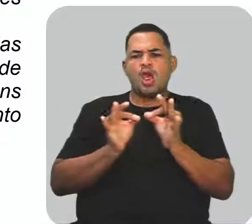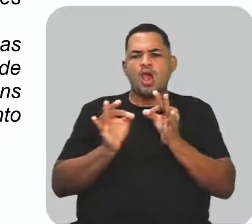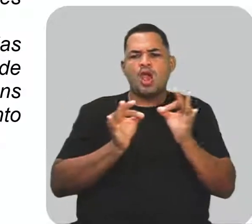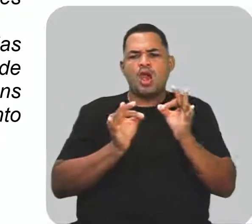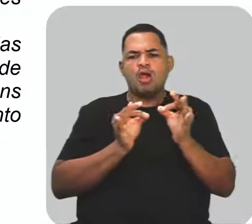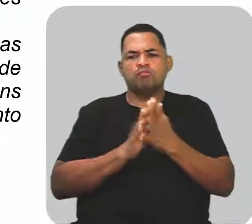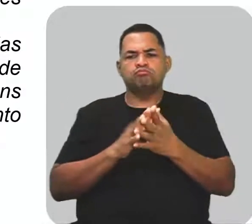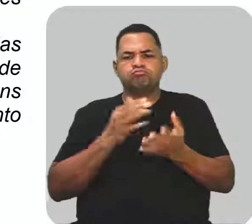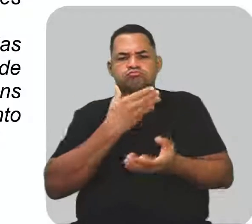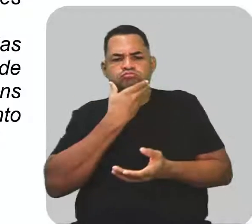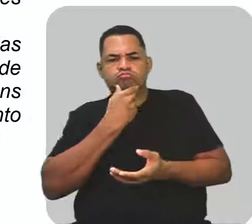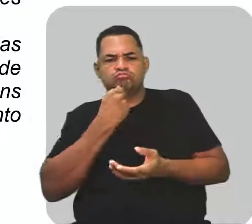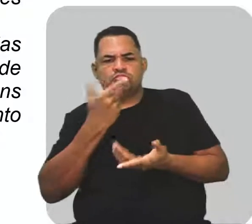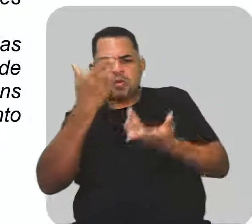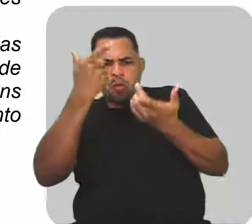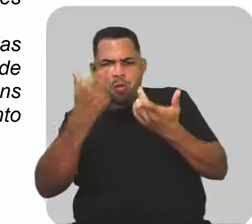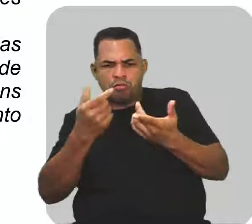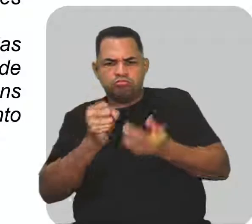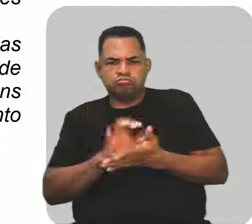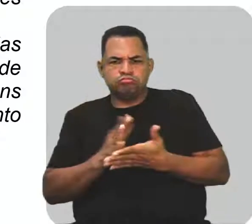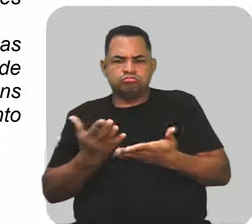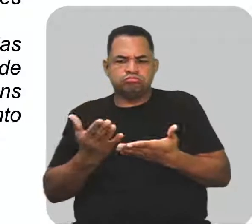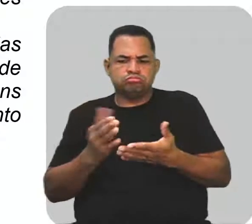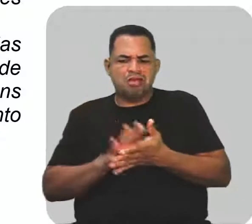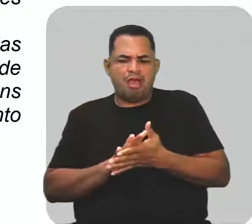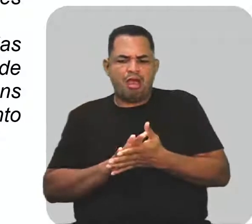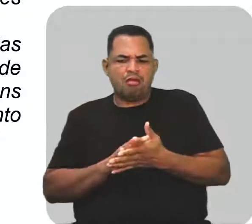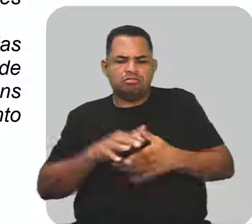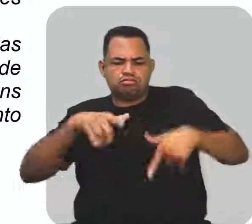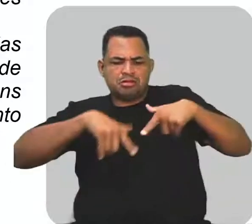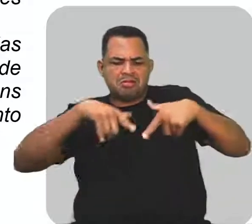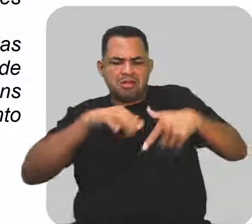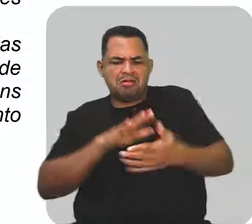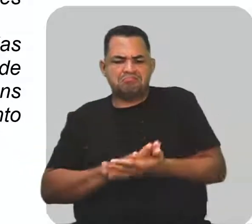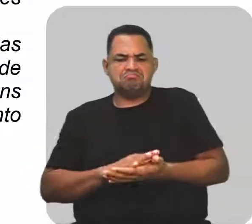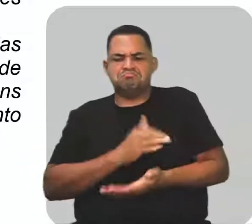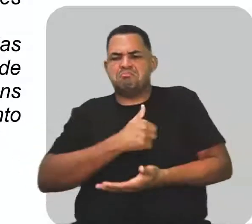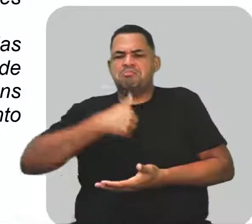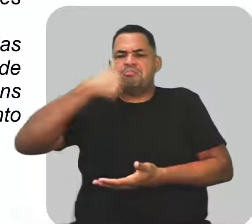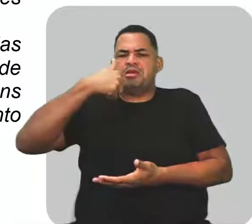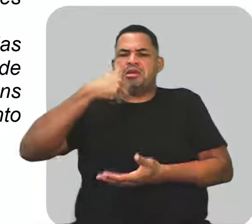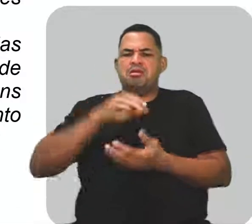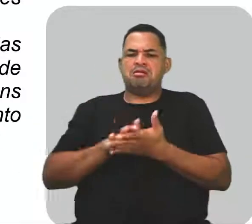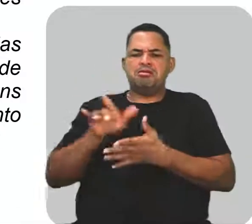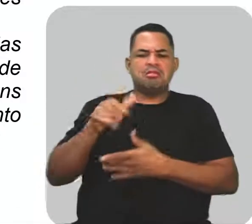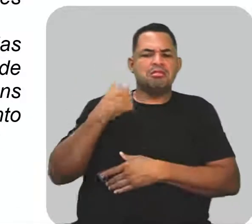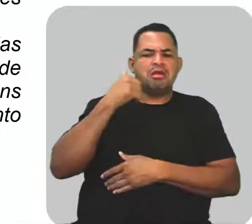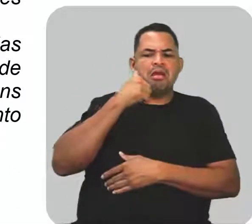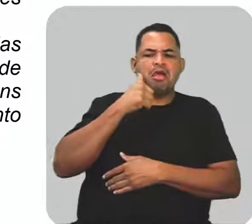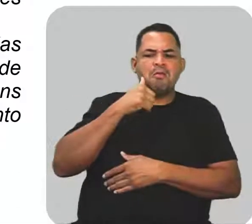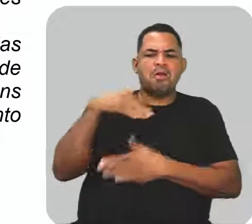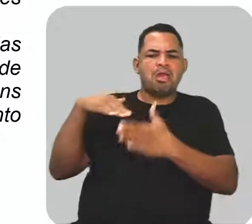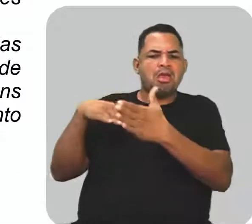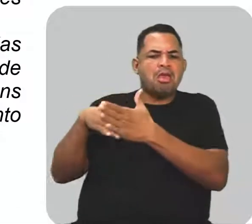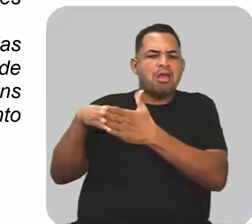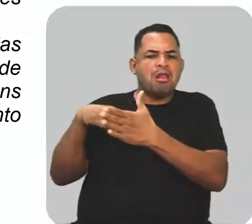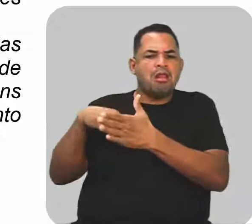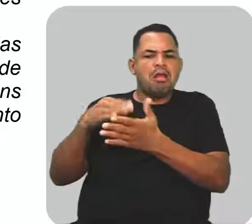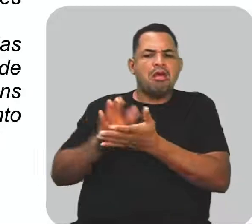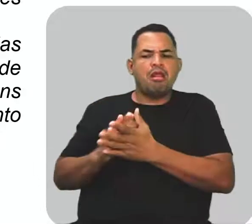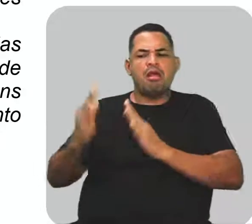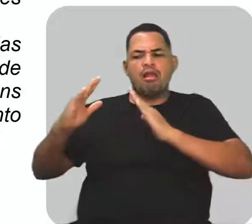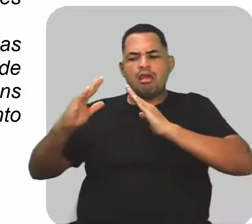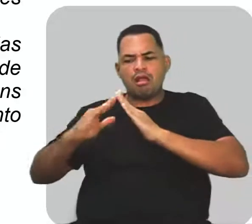que os homens coubessem as atividades consideradas nobres, enquanto as mulheres ficariam restritas ao